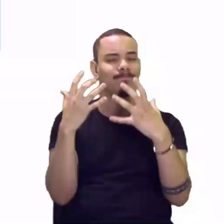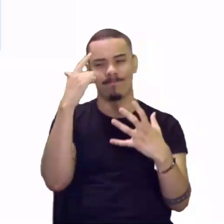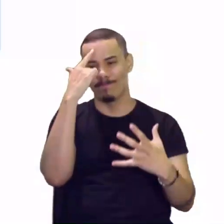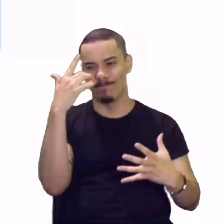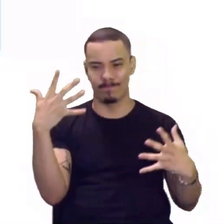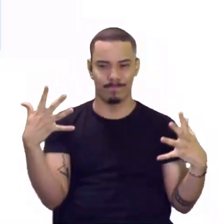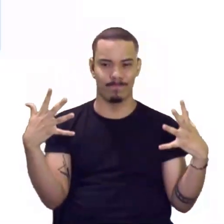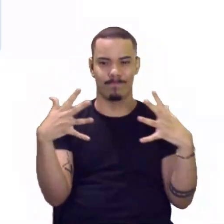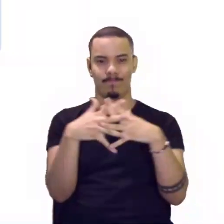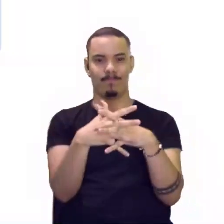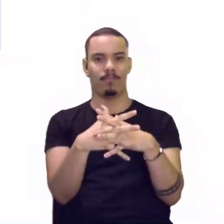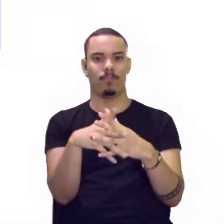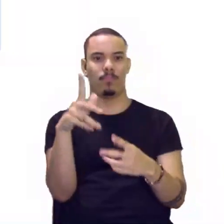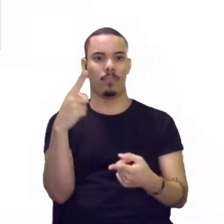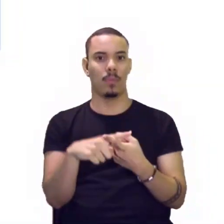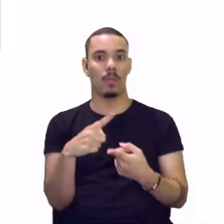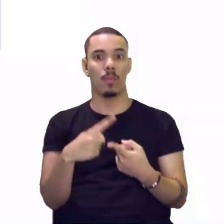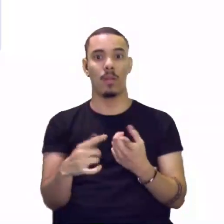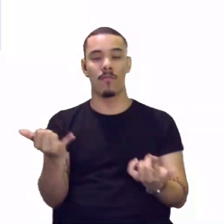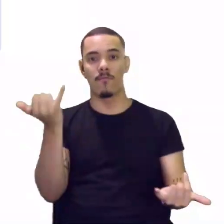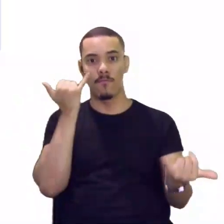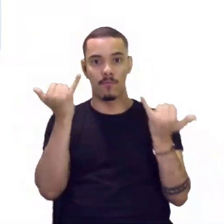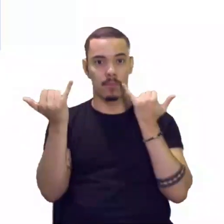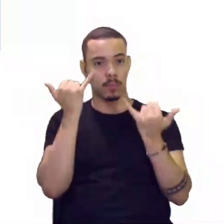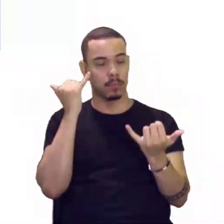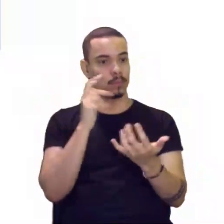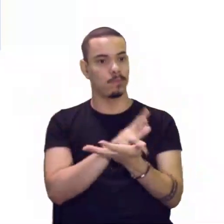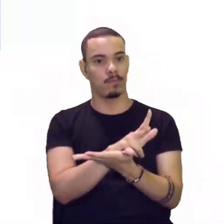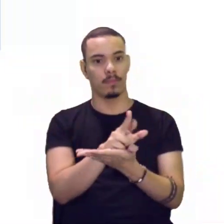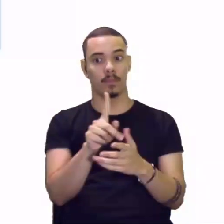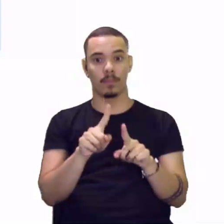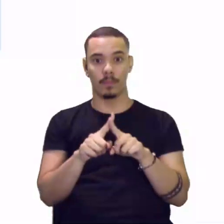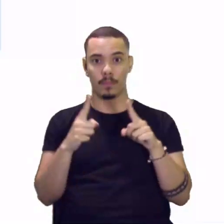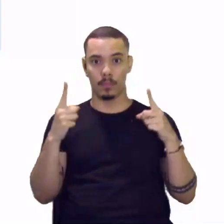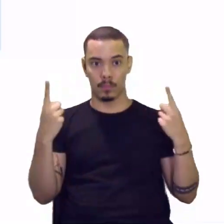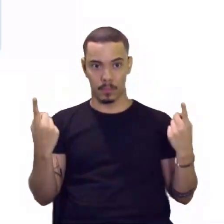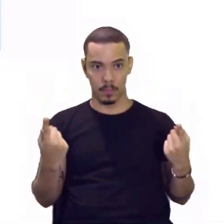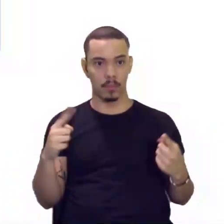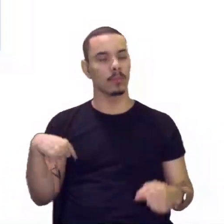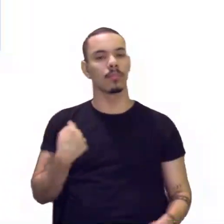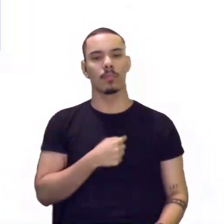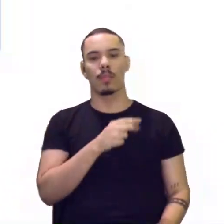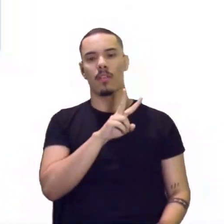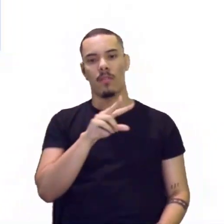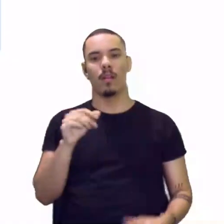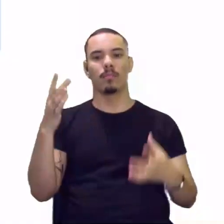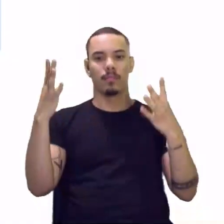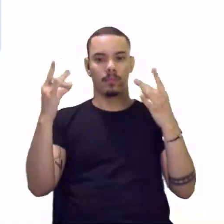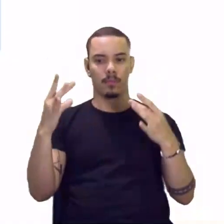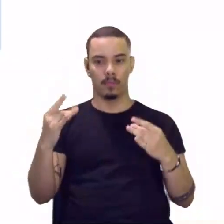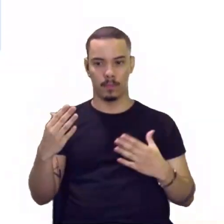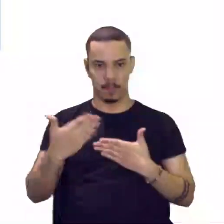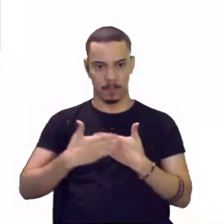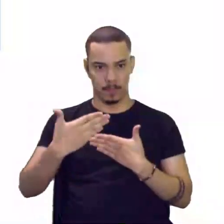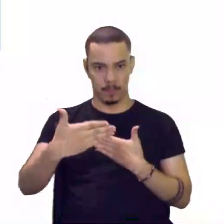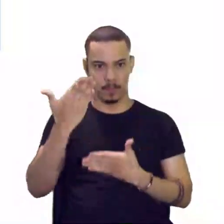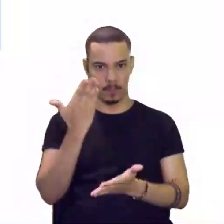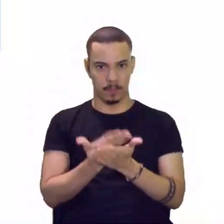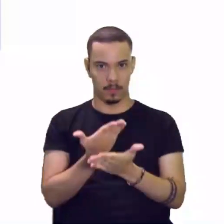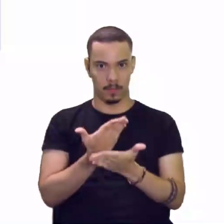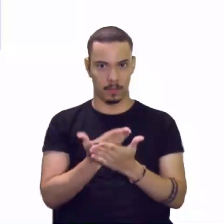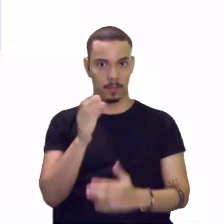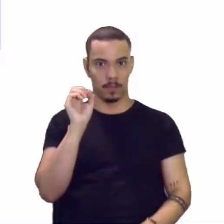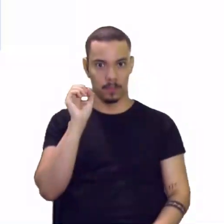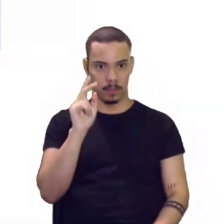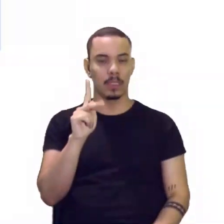né? Porque é muita informação, mas, no entanto, a gente vai ver detalhadamente esses conceitos em aulas posteriores. São